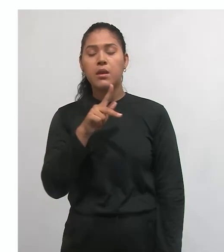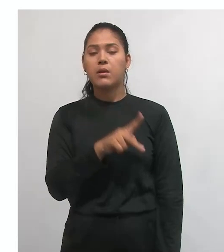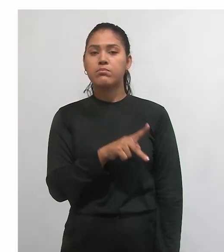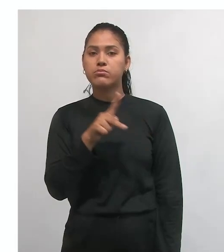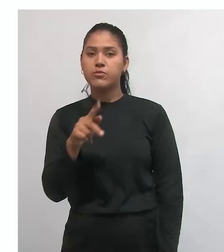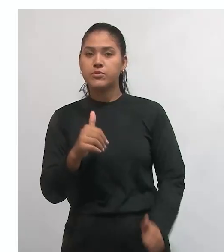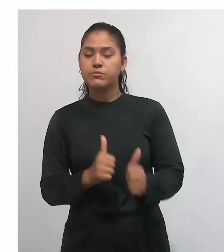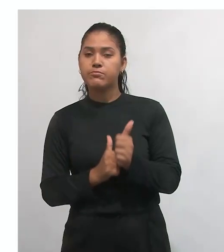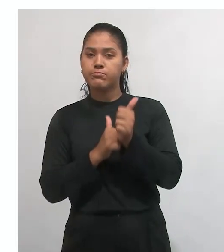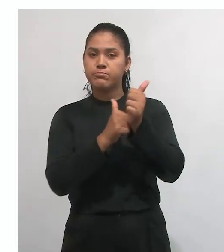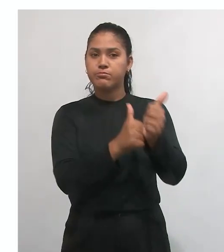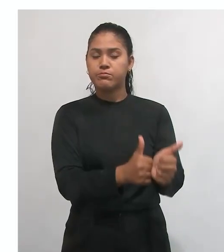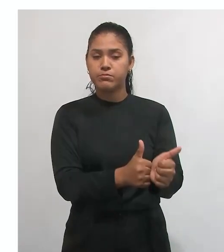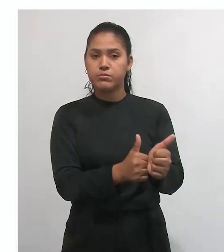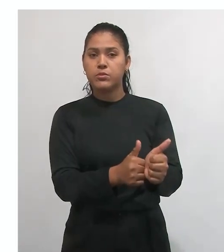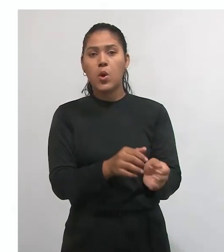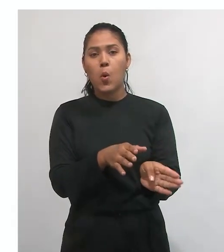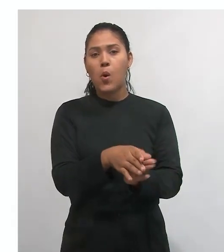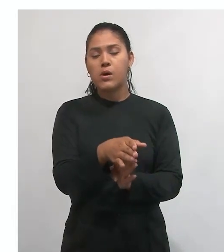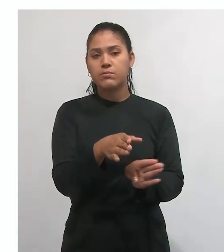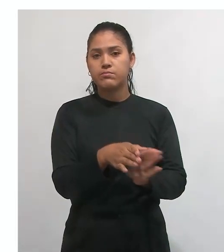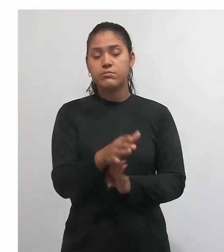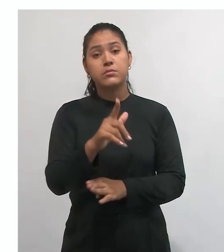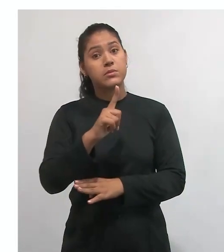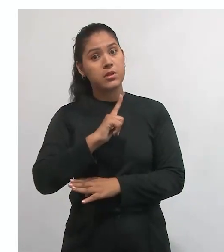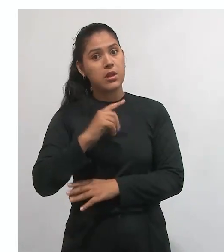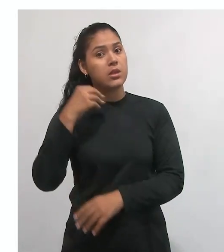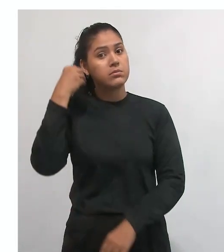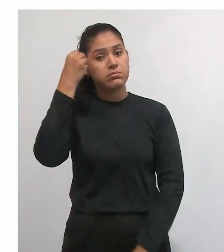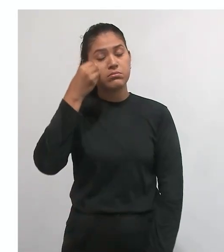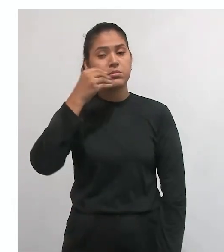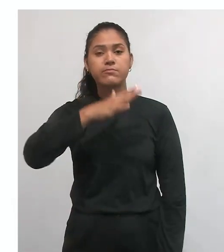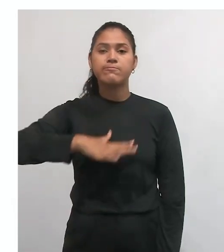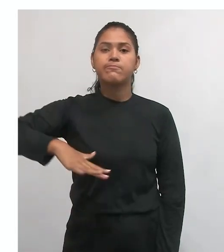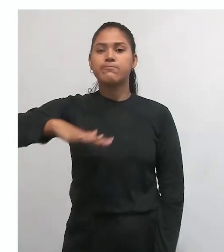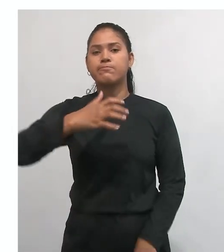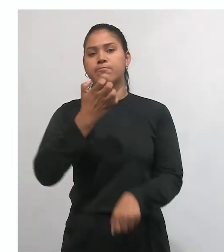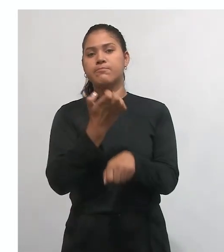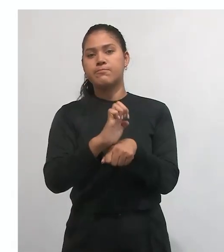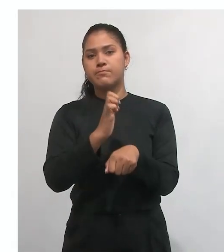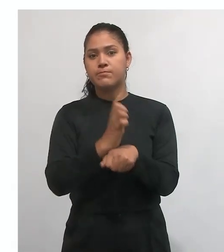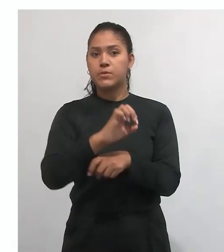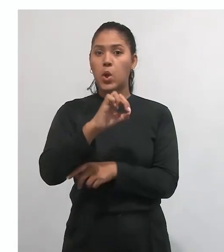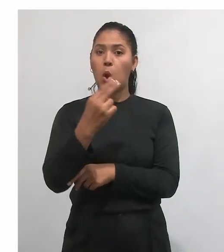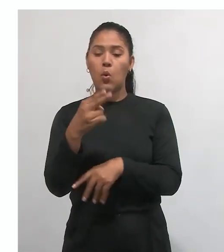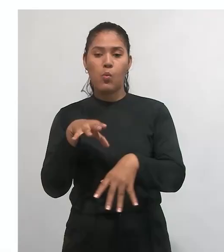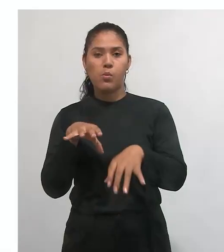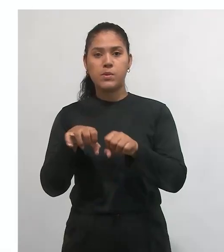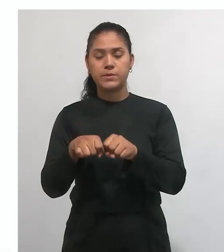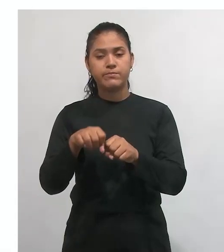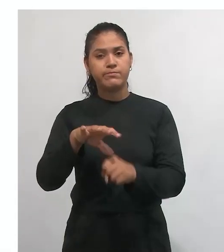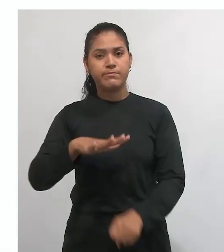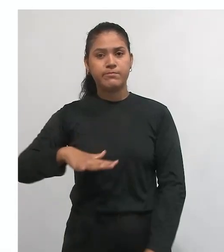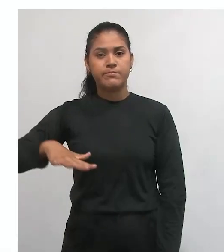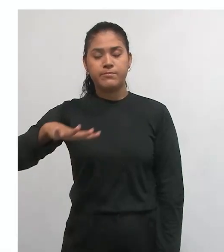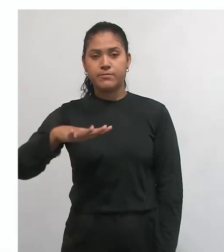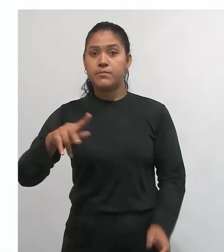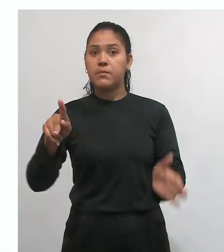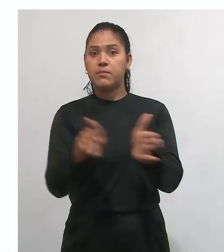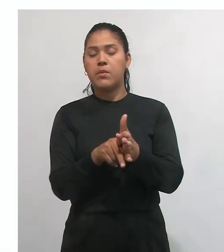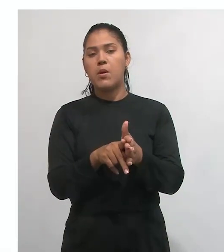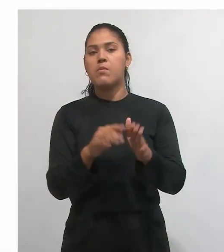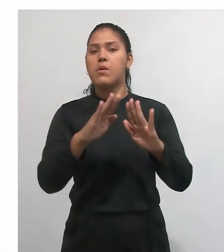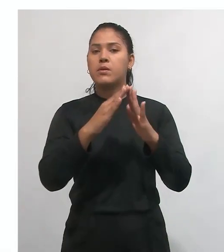funcionário de seu quadro de pessoal com formação ou experiência profissional na área de conhecimento requerida